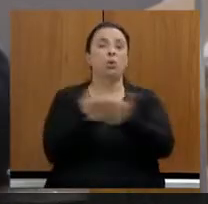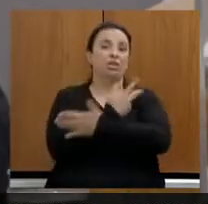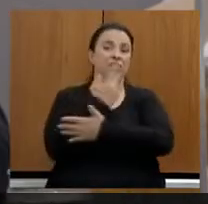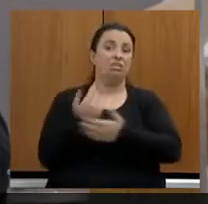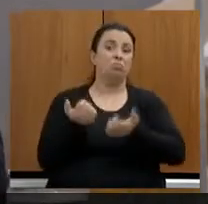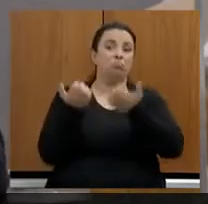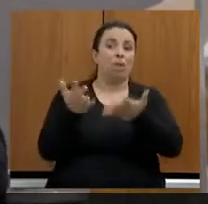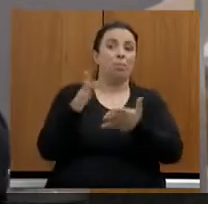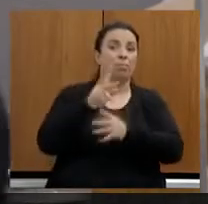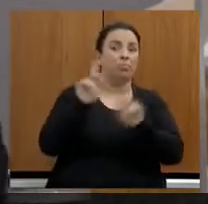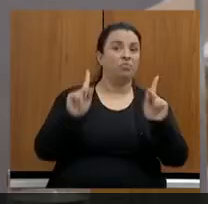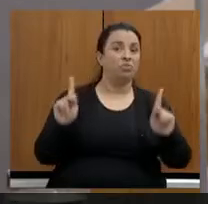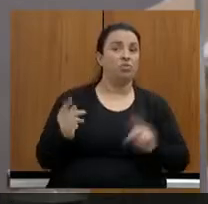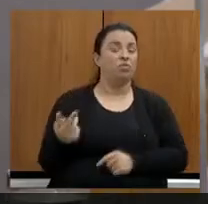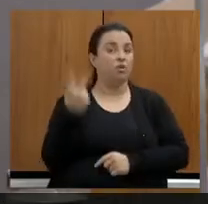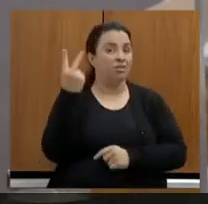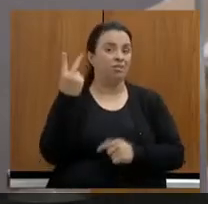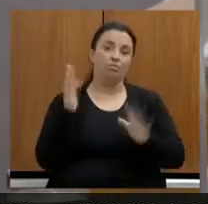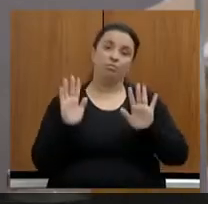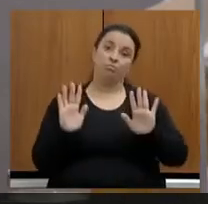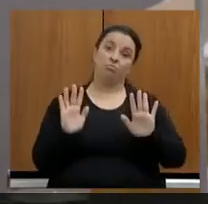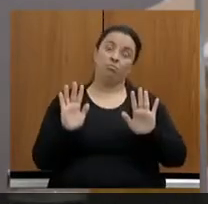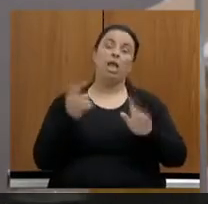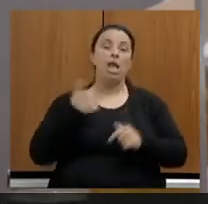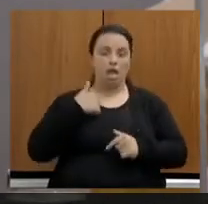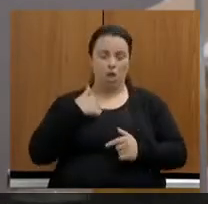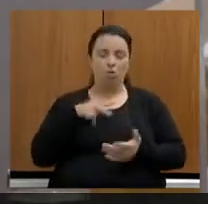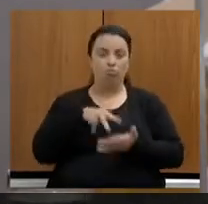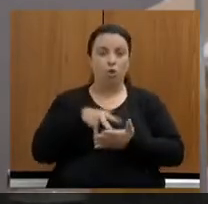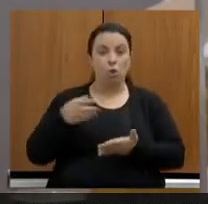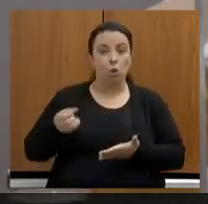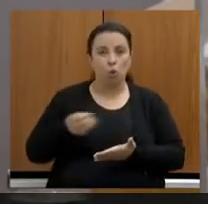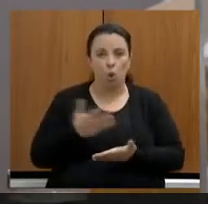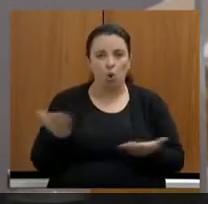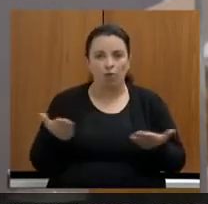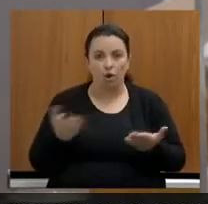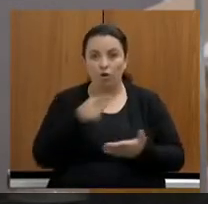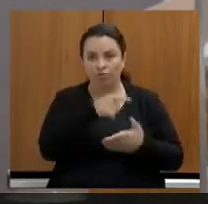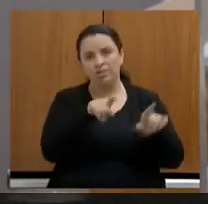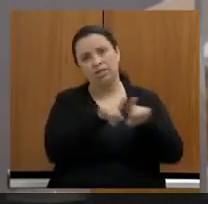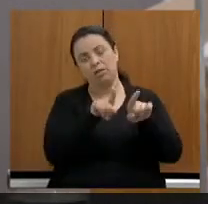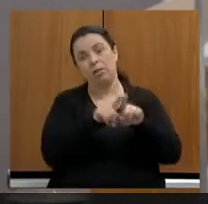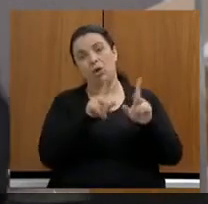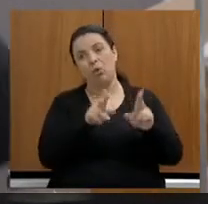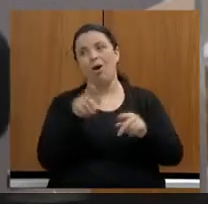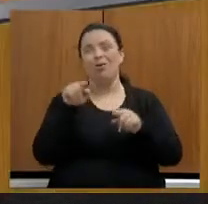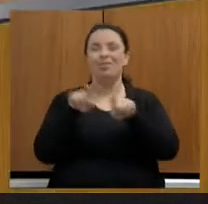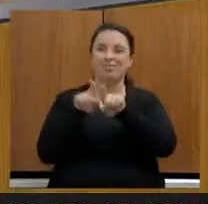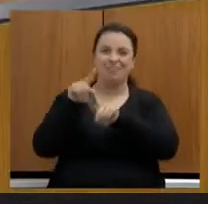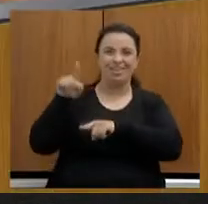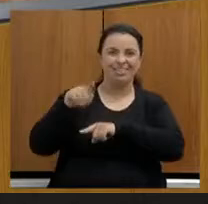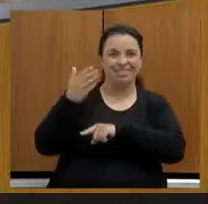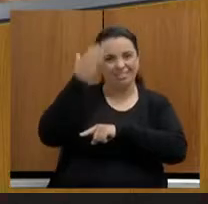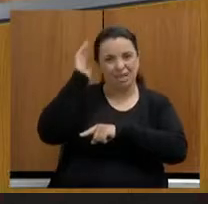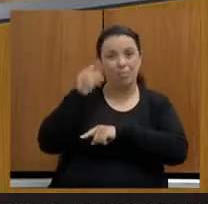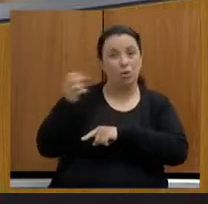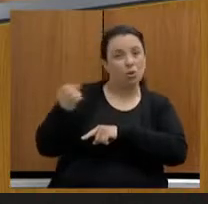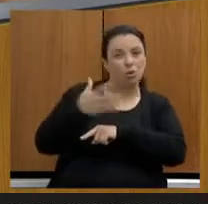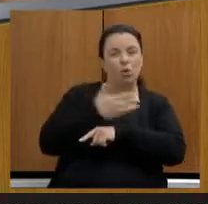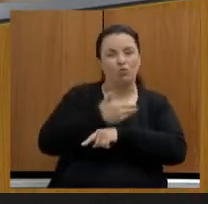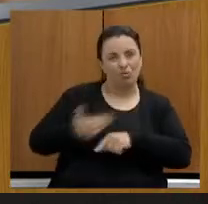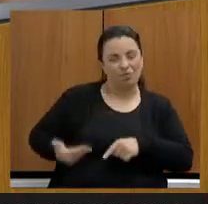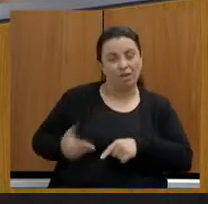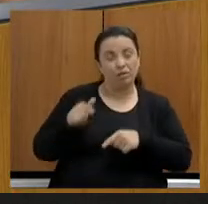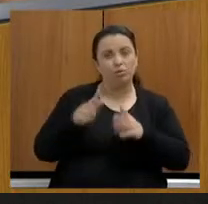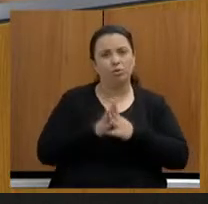então que nós que entramos agora que eu que entrei agora e vossa excelência também atua como o próprio Governador né que o governo federal